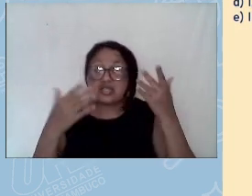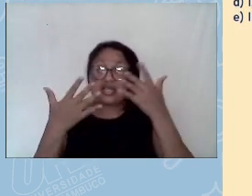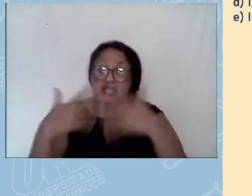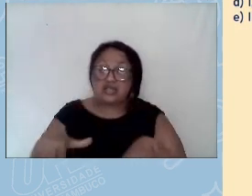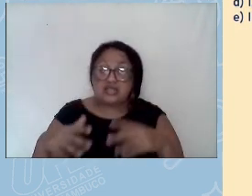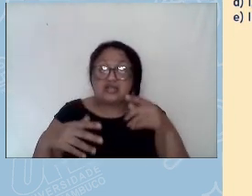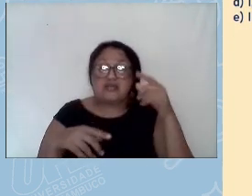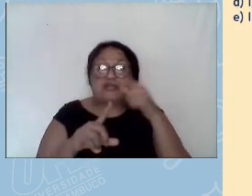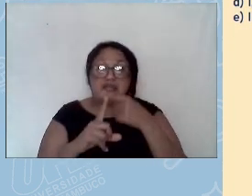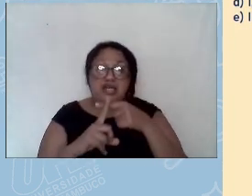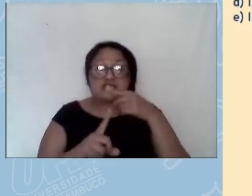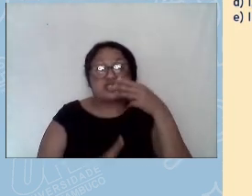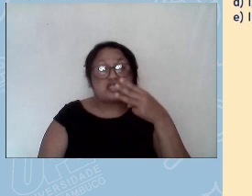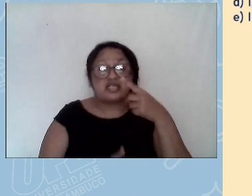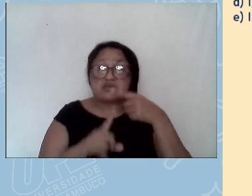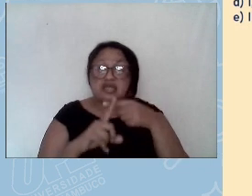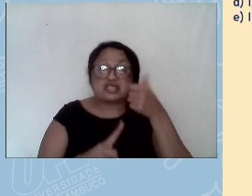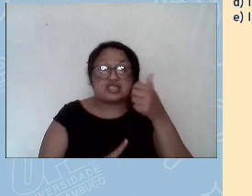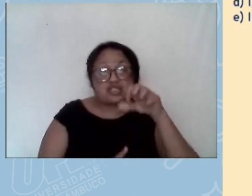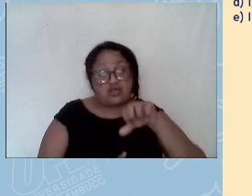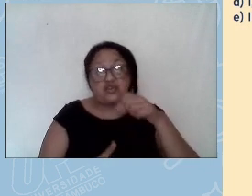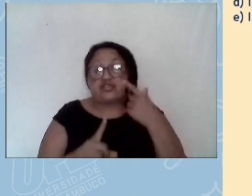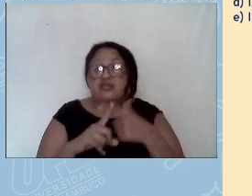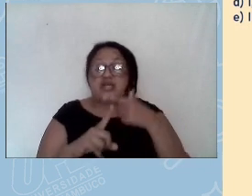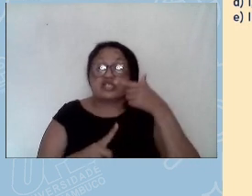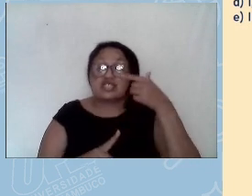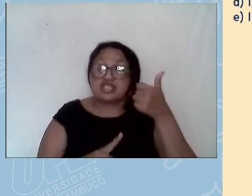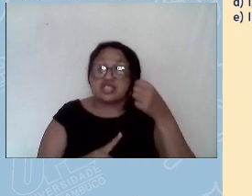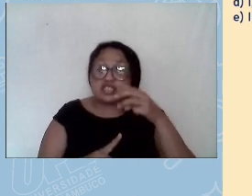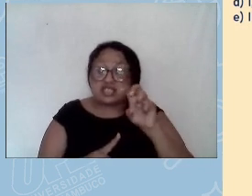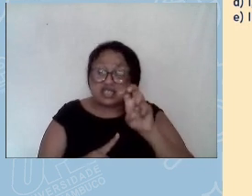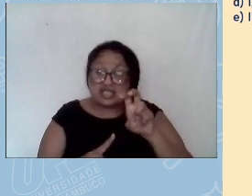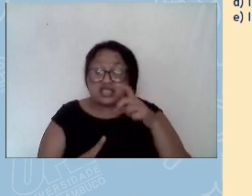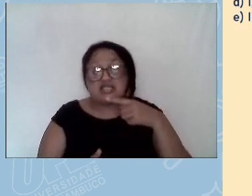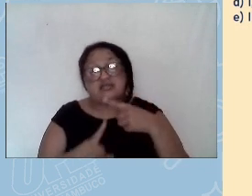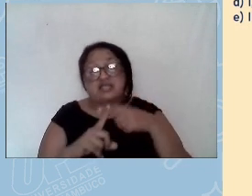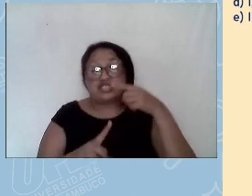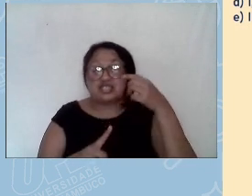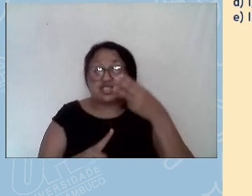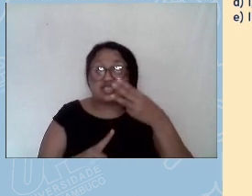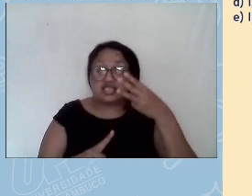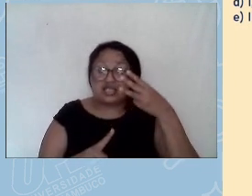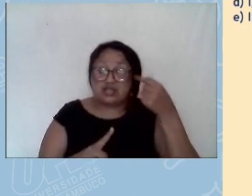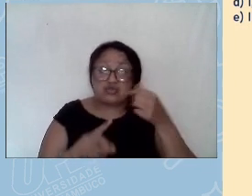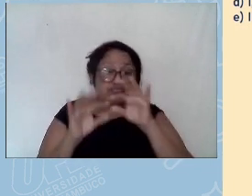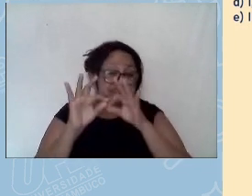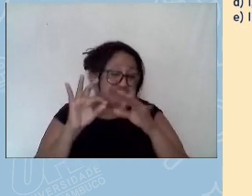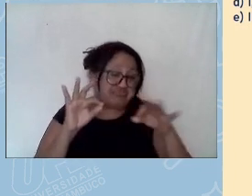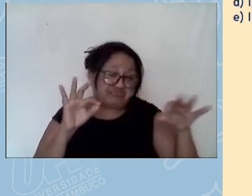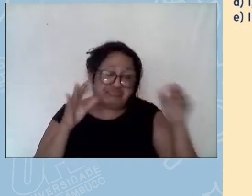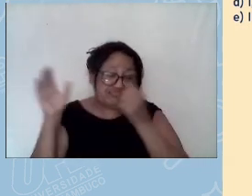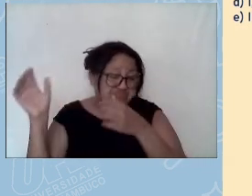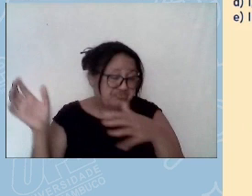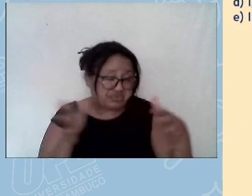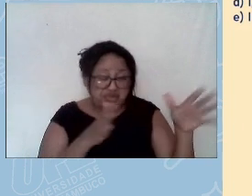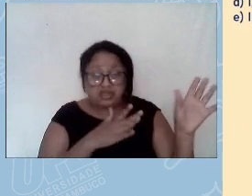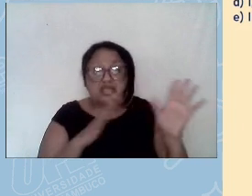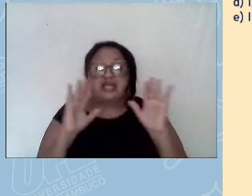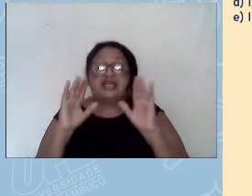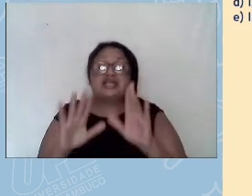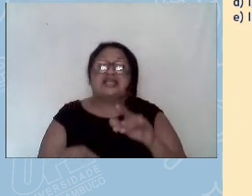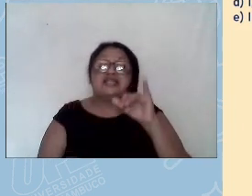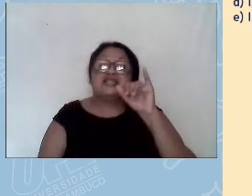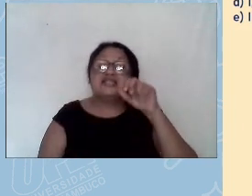3 mais 9 mais 15 mais 31 eu teria uma infinidade de números inteiros que não são